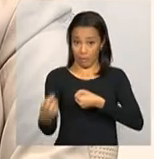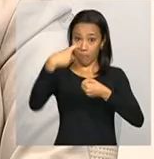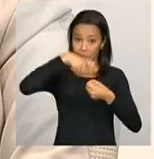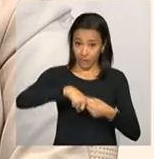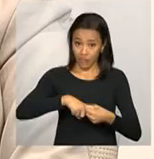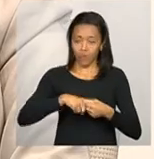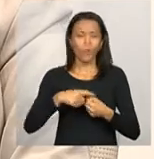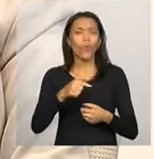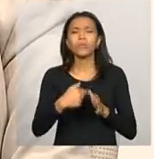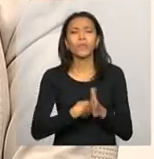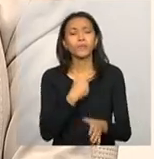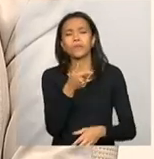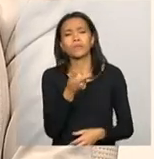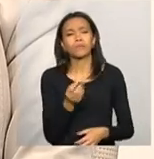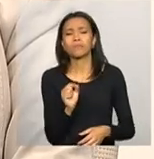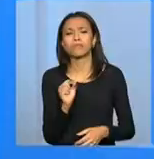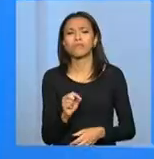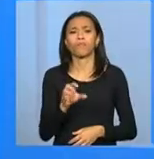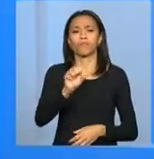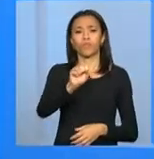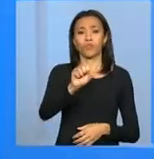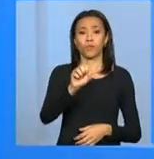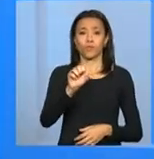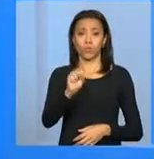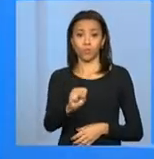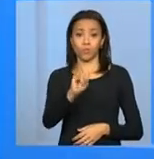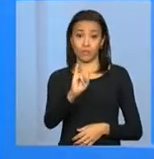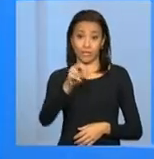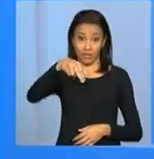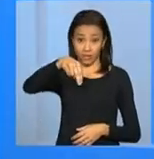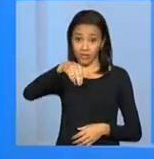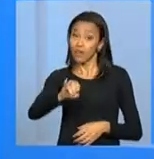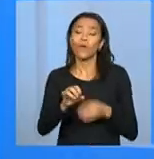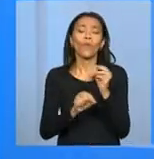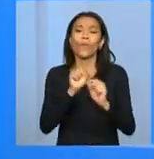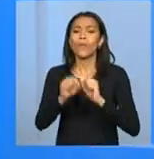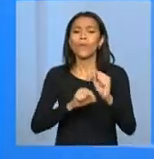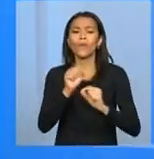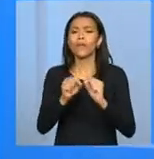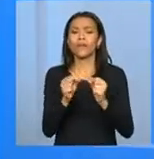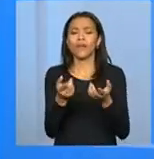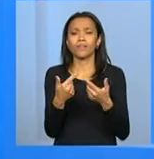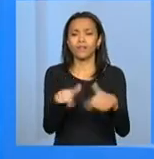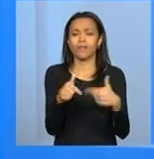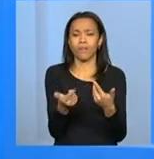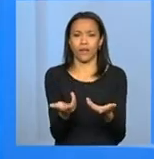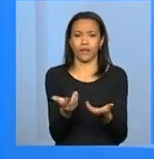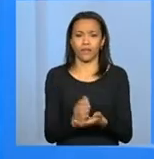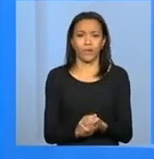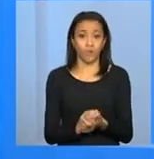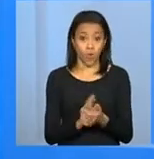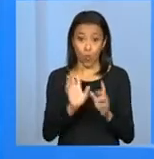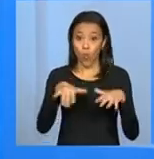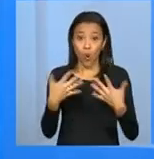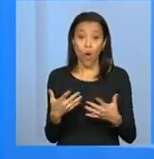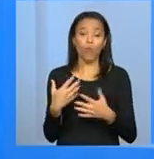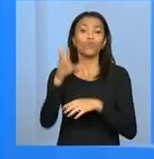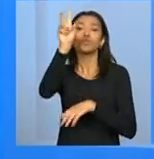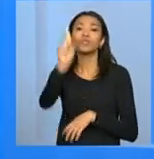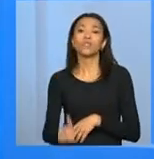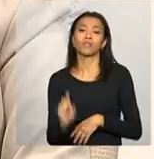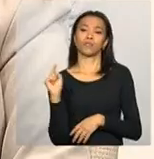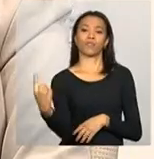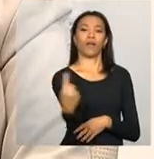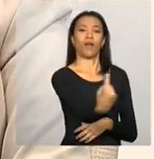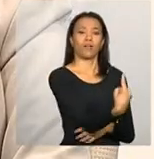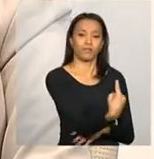havia perguntado... Sobre o SINE. Vamos começar falando sobre ele, para que as pessoas possam em casa entender o funcionamento e o que cabe o direito de cada um.